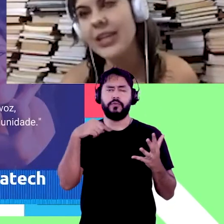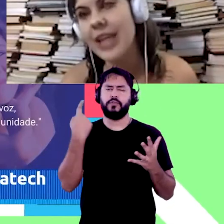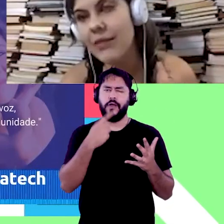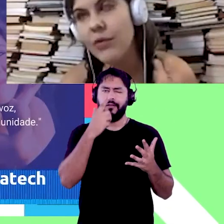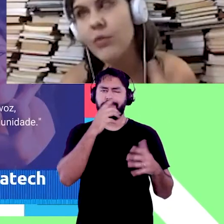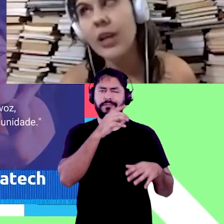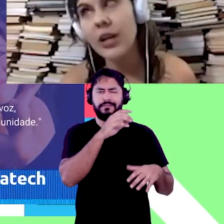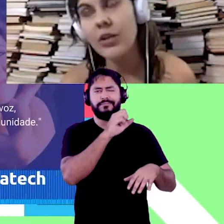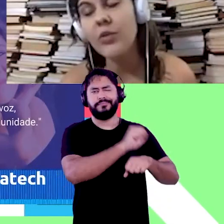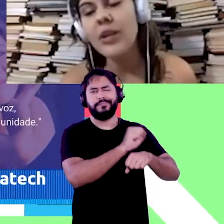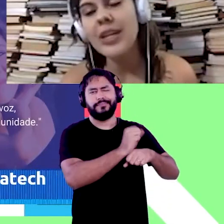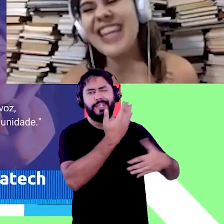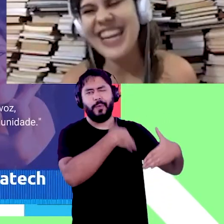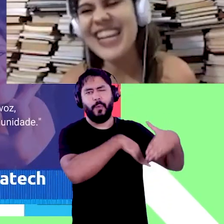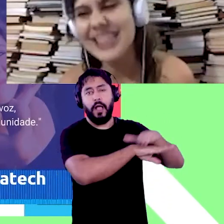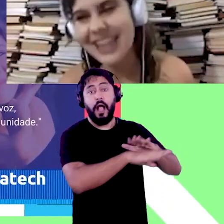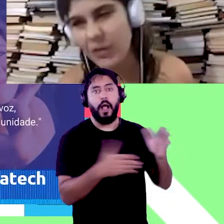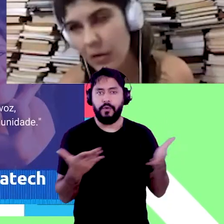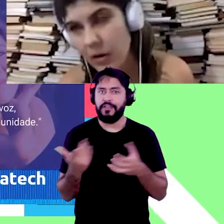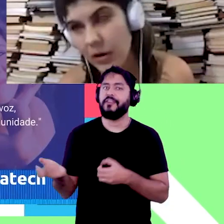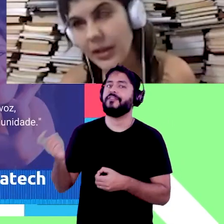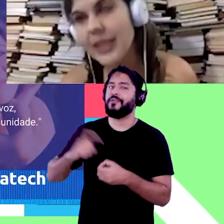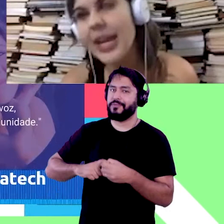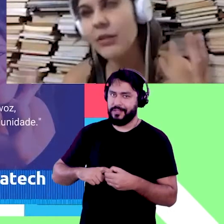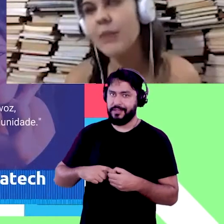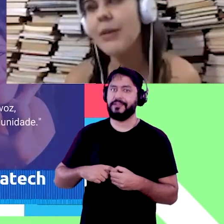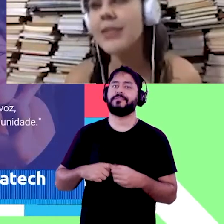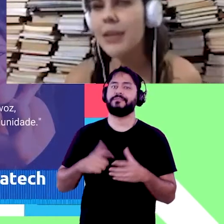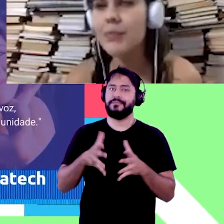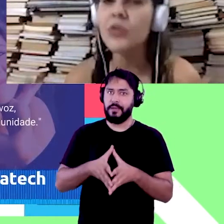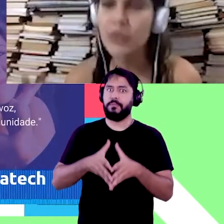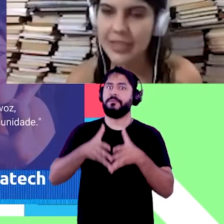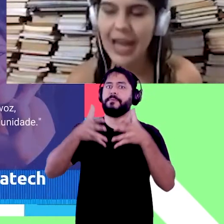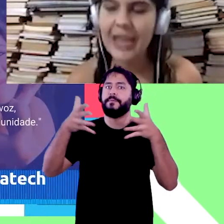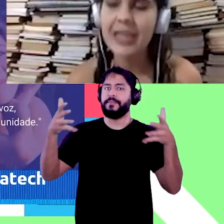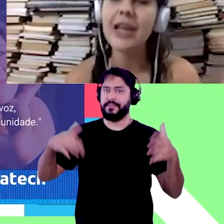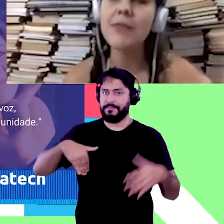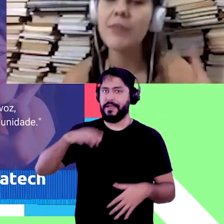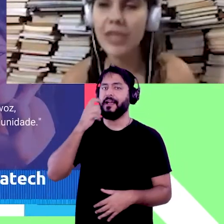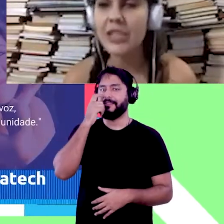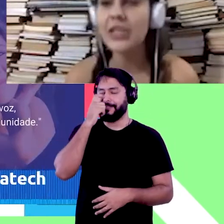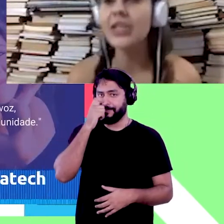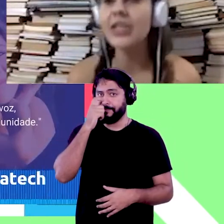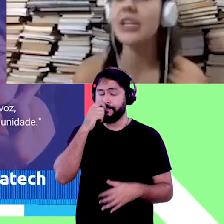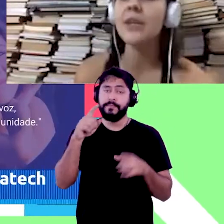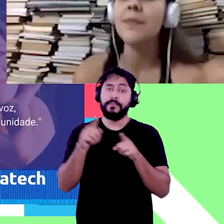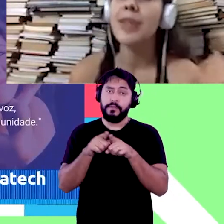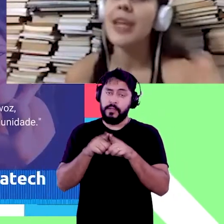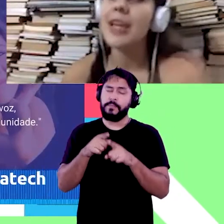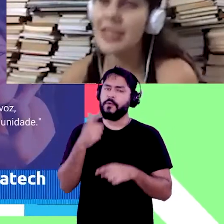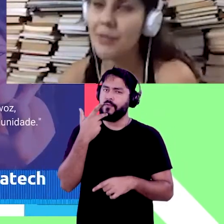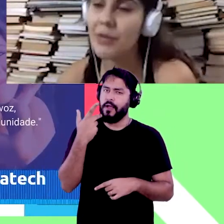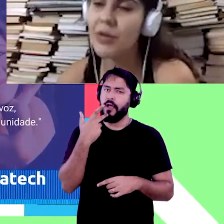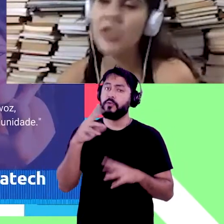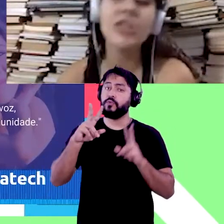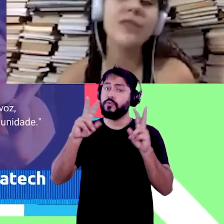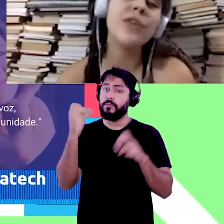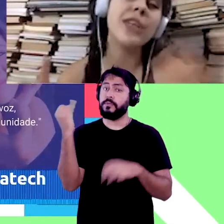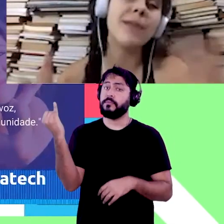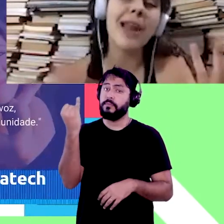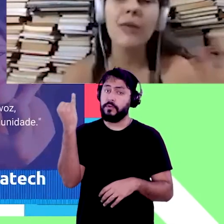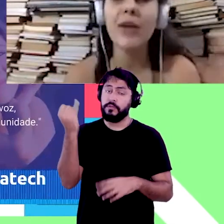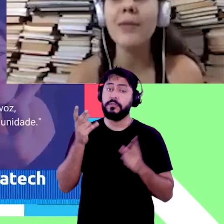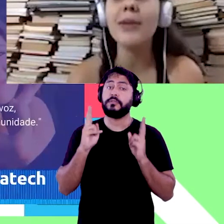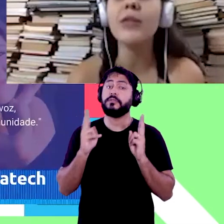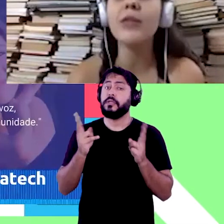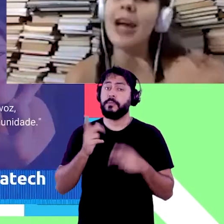e que está voltando e está crescendo agora. E aí eu também sempre deixo destaque da importância da gente, sempre quando a gente for